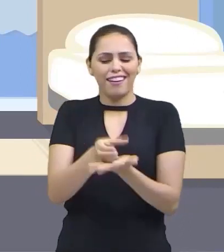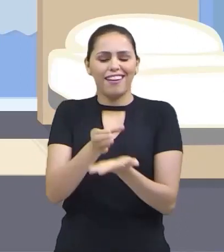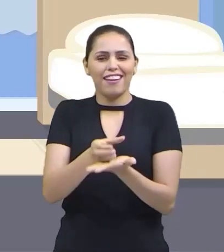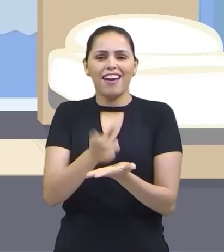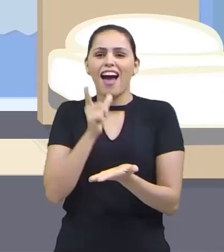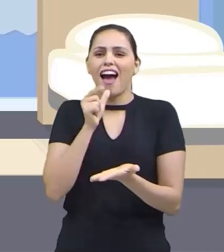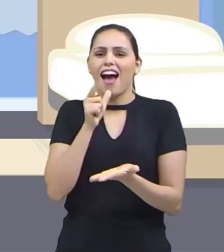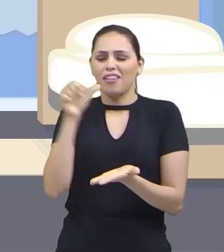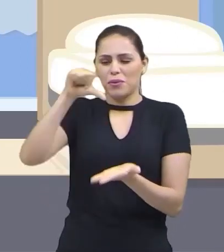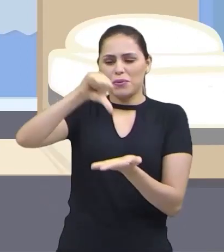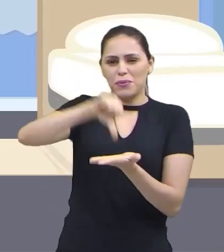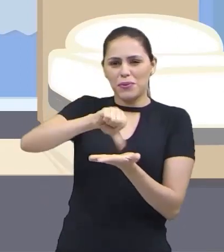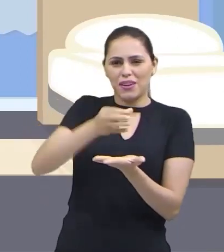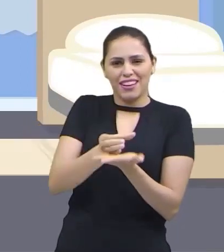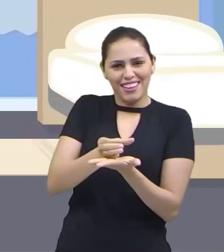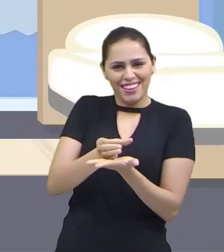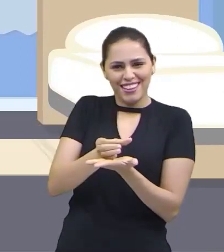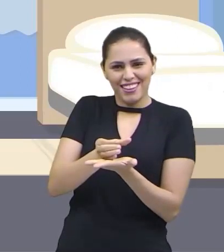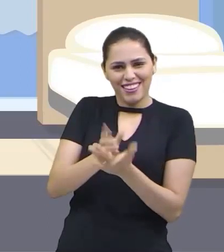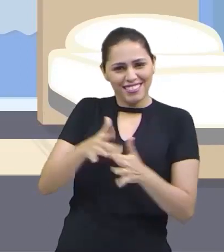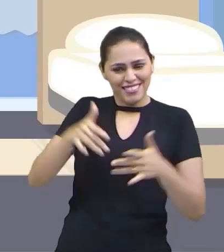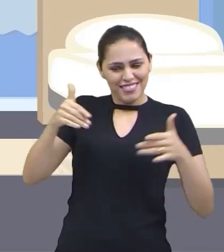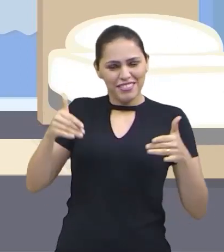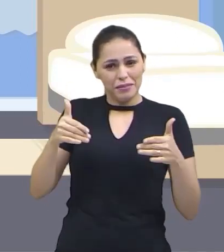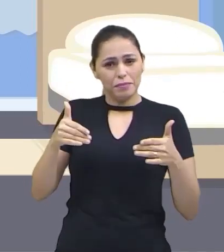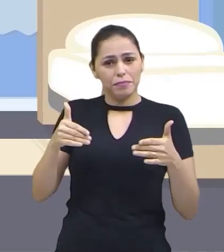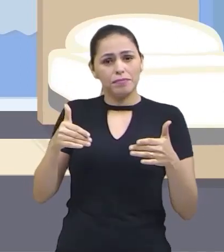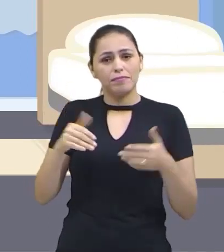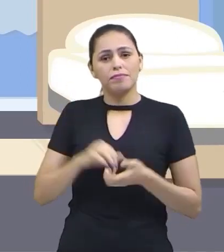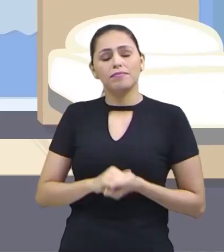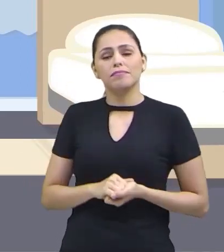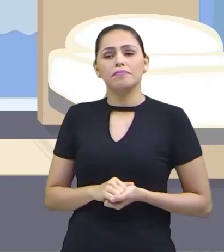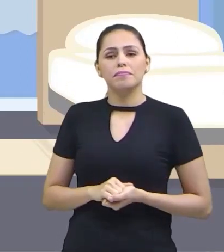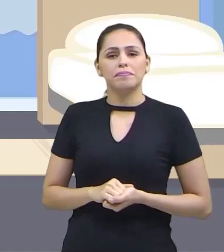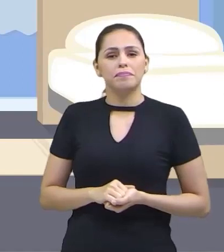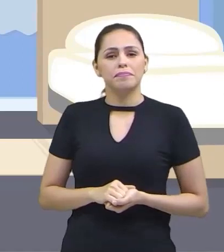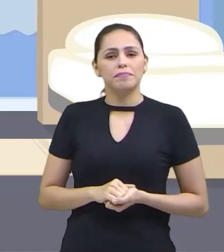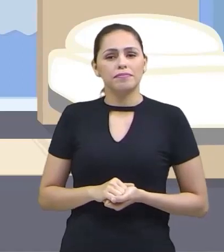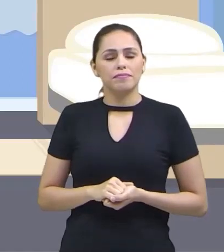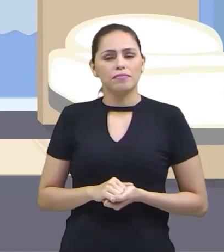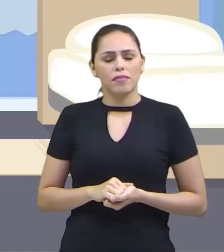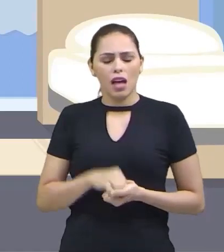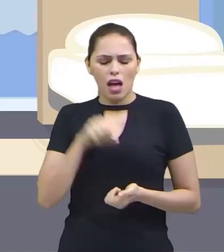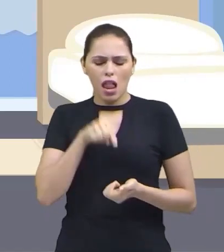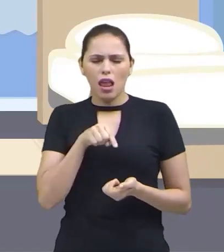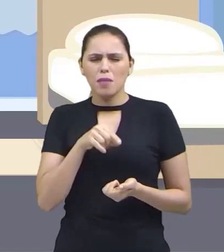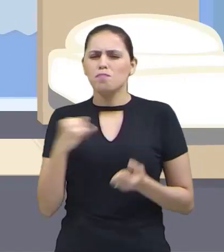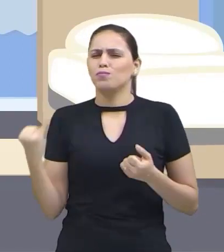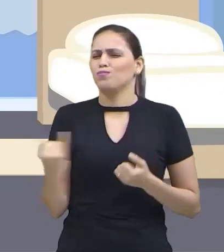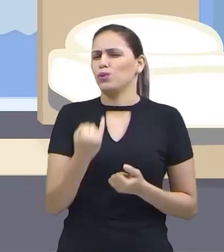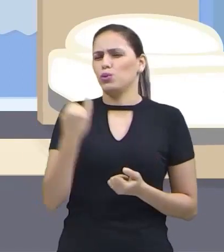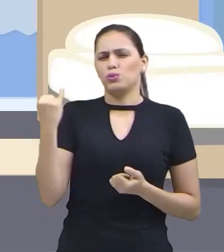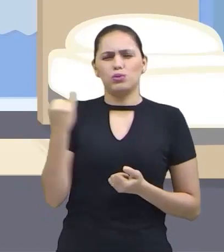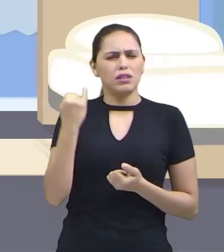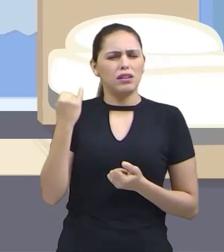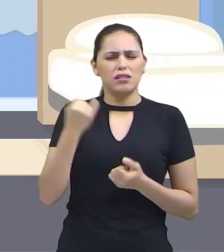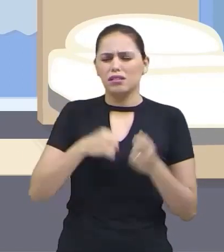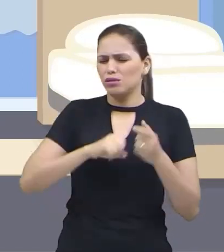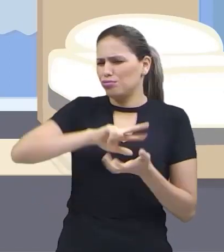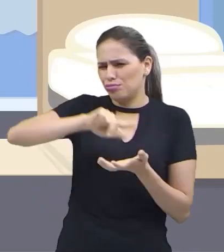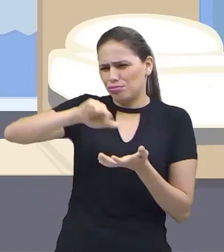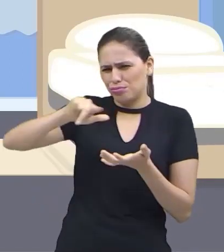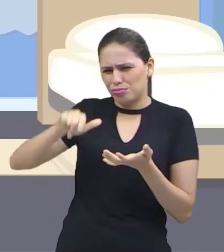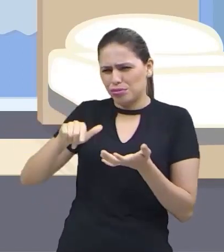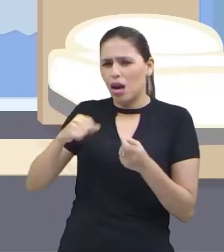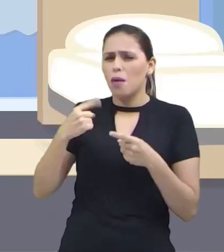água mágica. A gente conseguiu trazer a água mágica da Floresta Encantada. Essa água é muito importante para muitas coisas. Ela serve para a gente